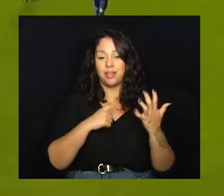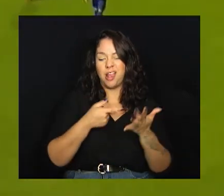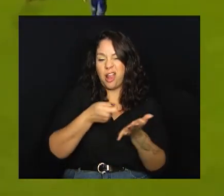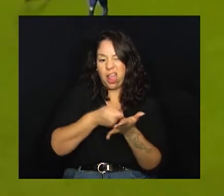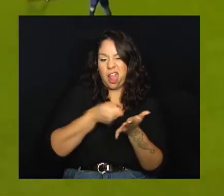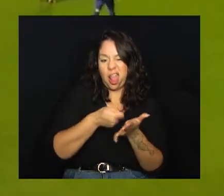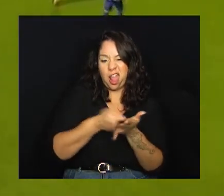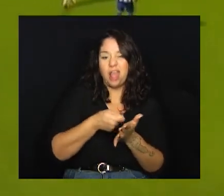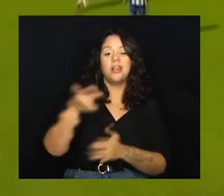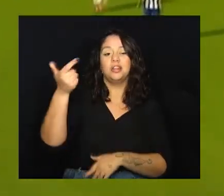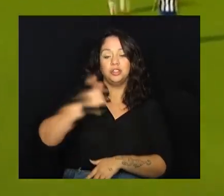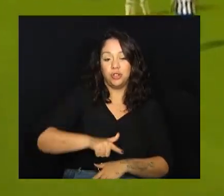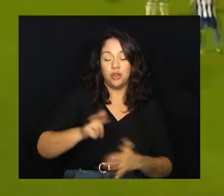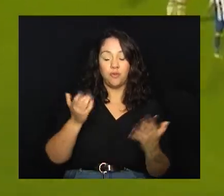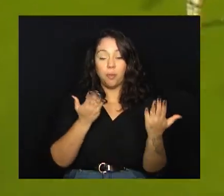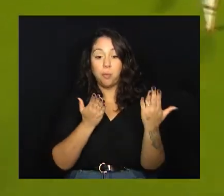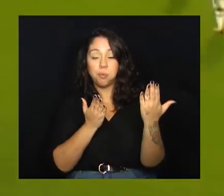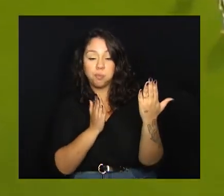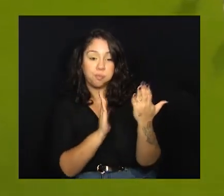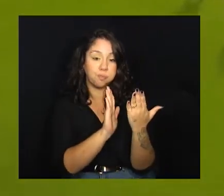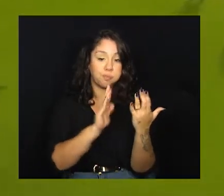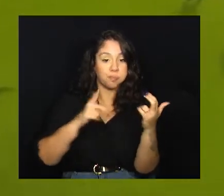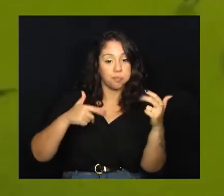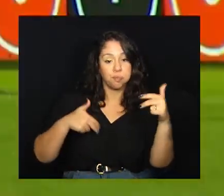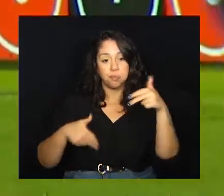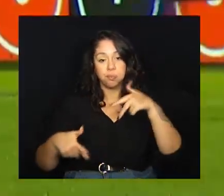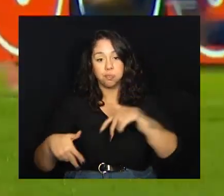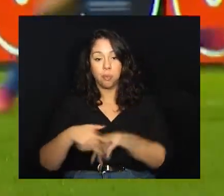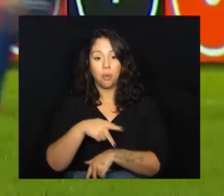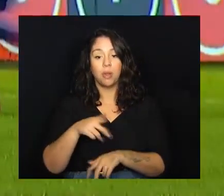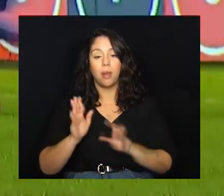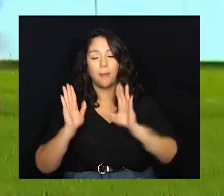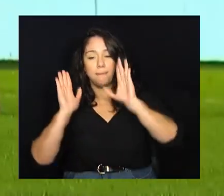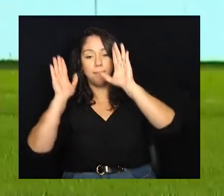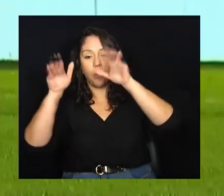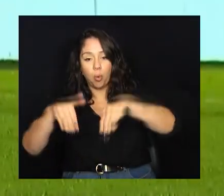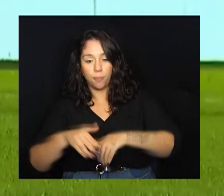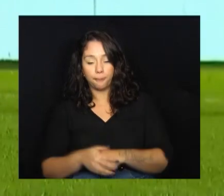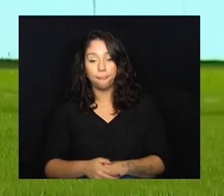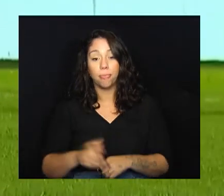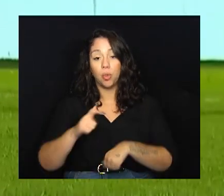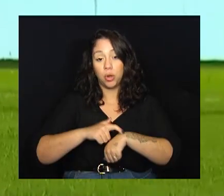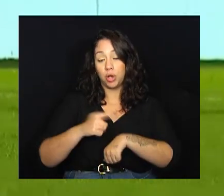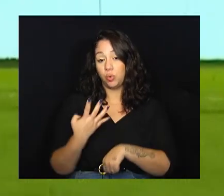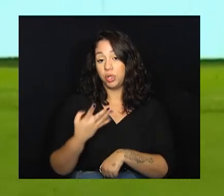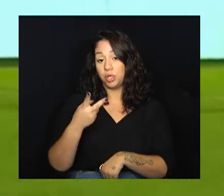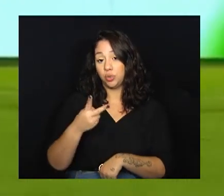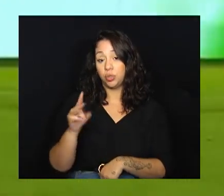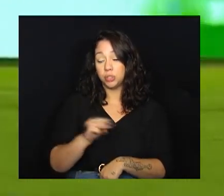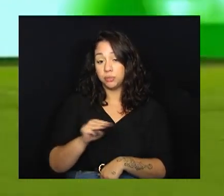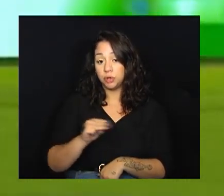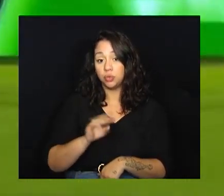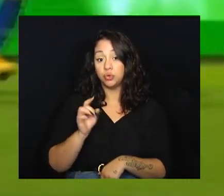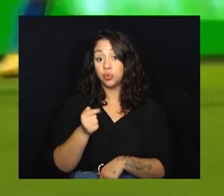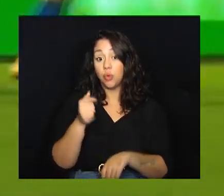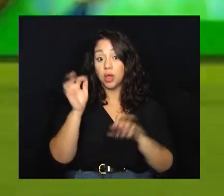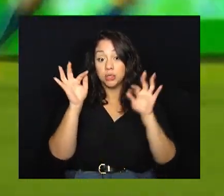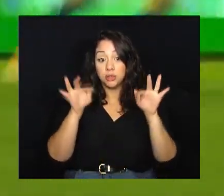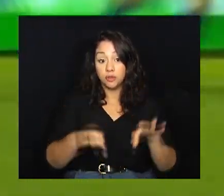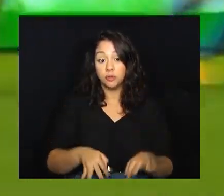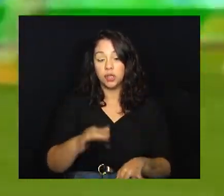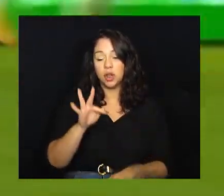ser mais uma vez Cara a Cara Parou em Caíque França aos 42 minutos da Etapa final Fábio